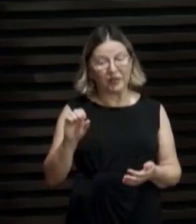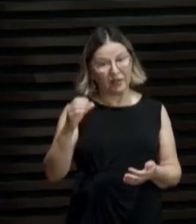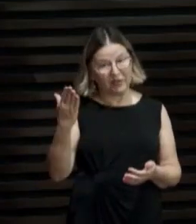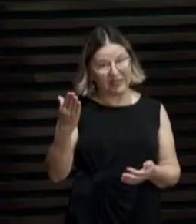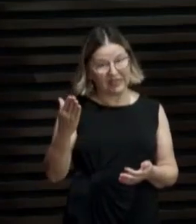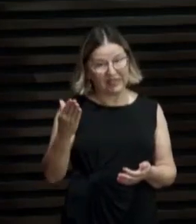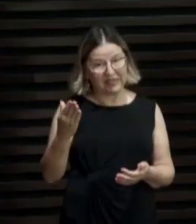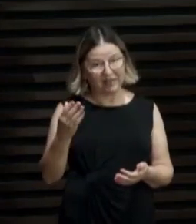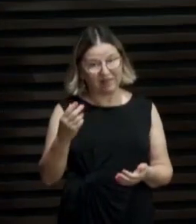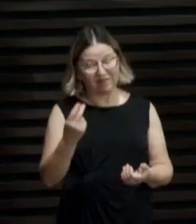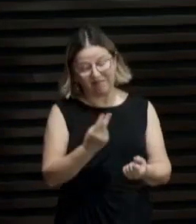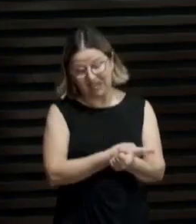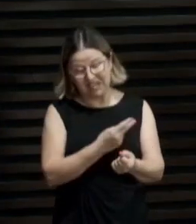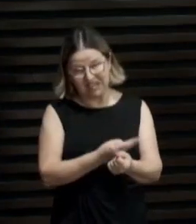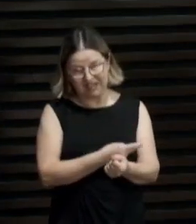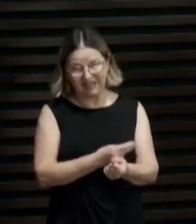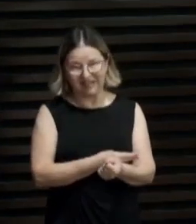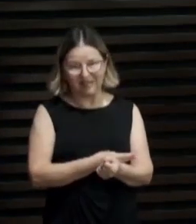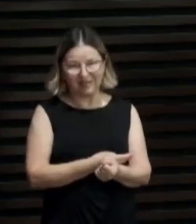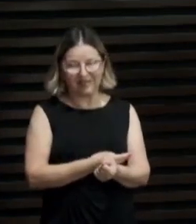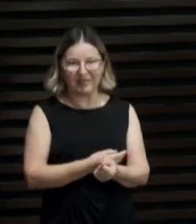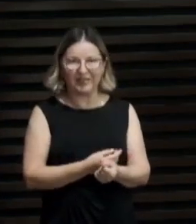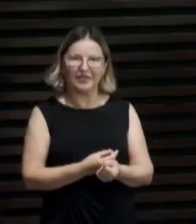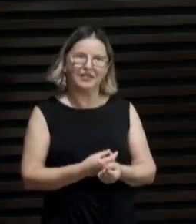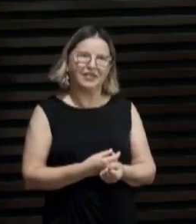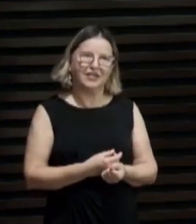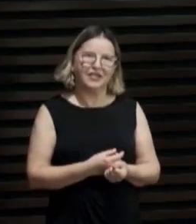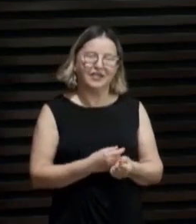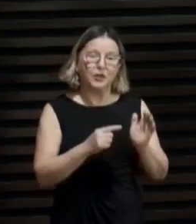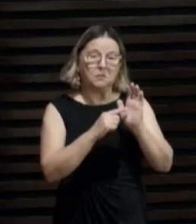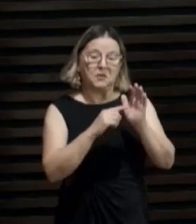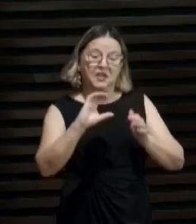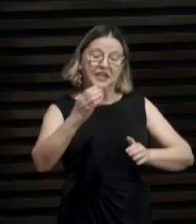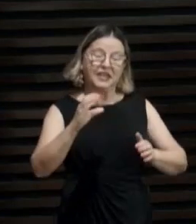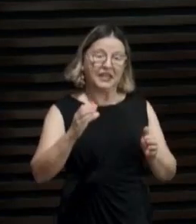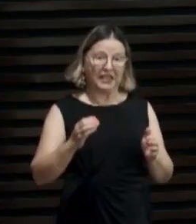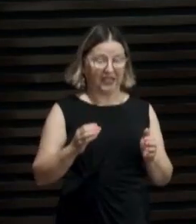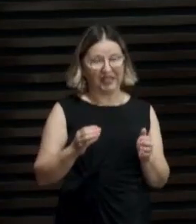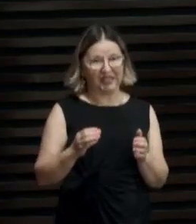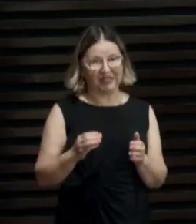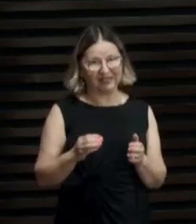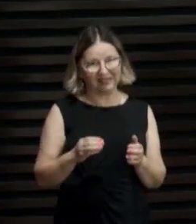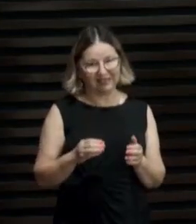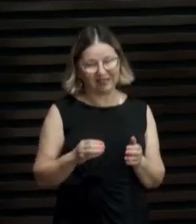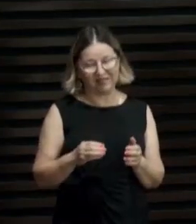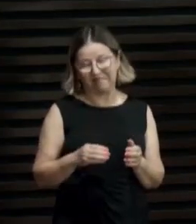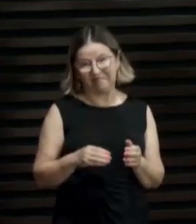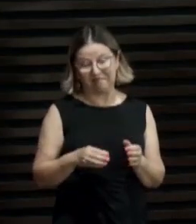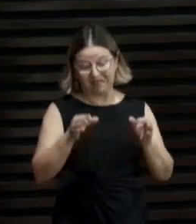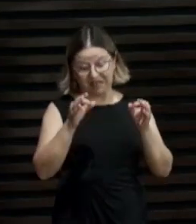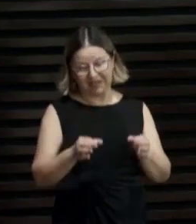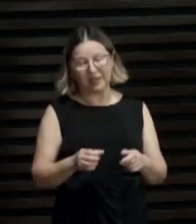dias, colocando a ciência para dizer uma coisa que ela não tem competência para dizer. Porque há